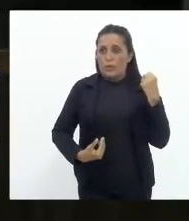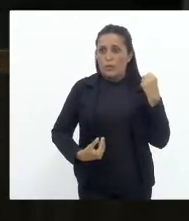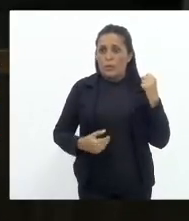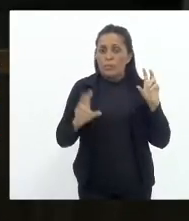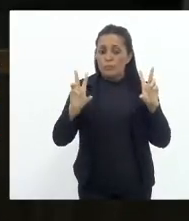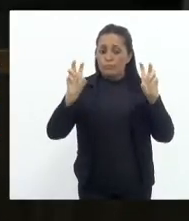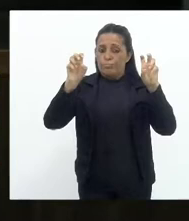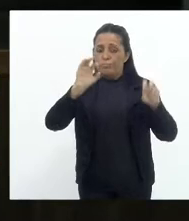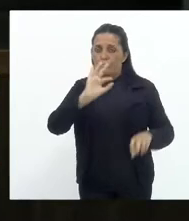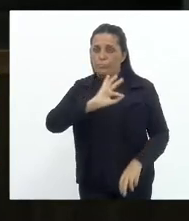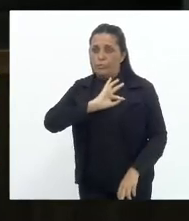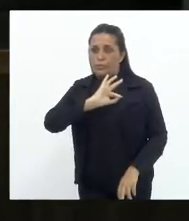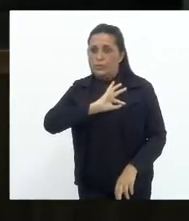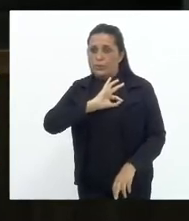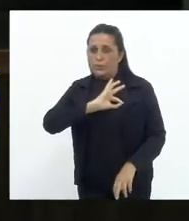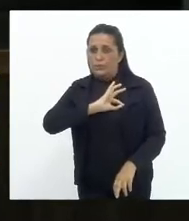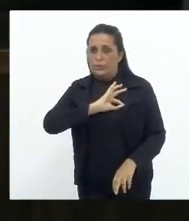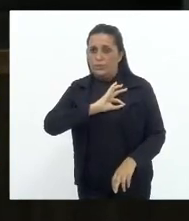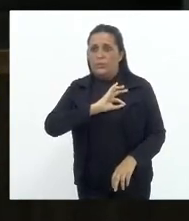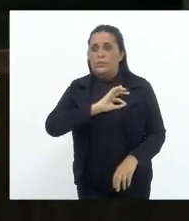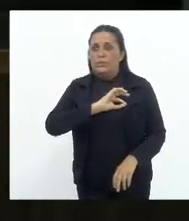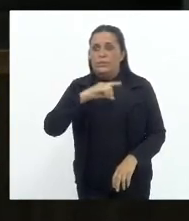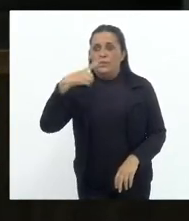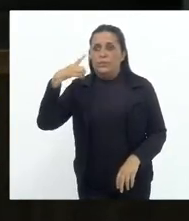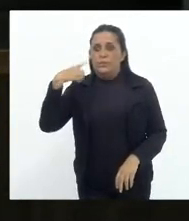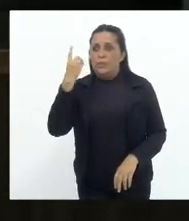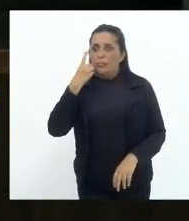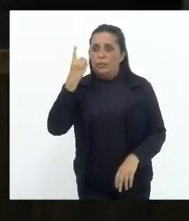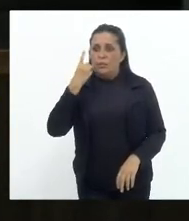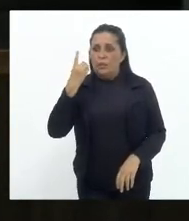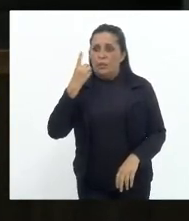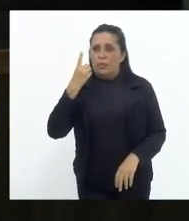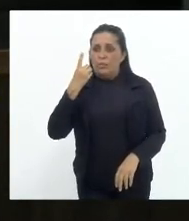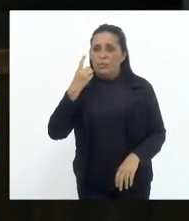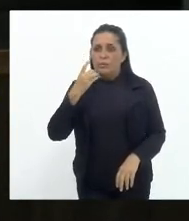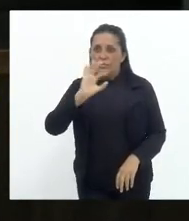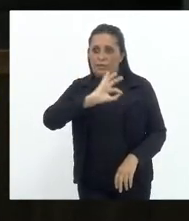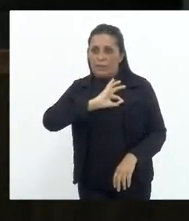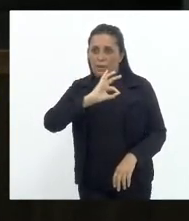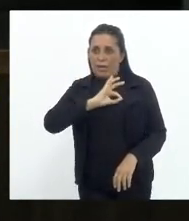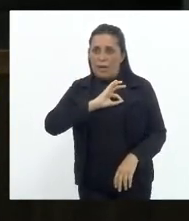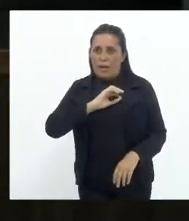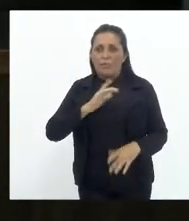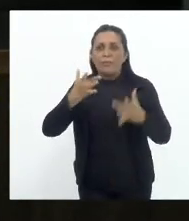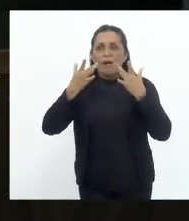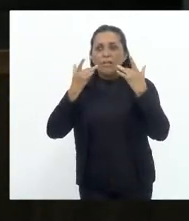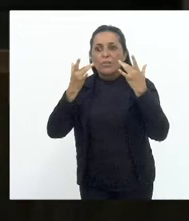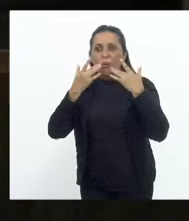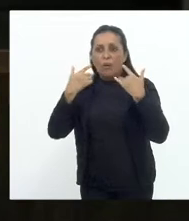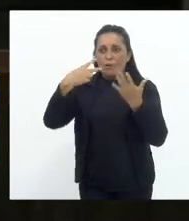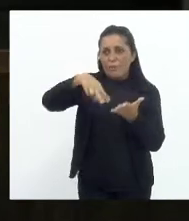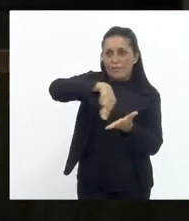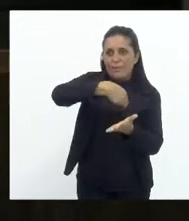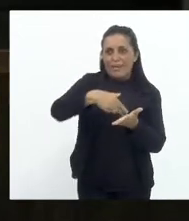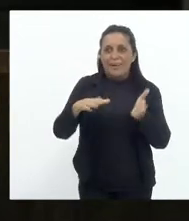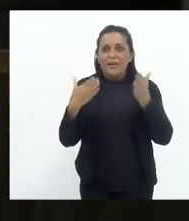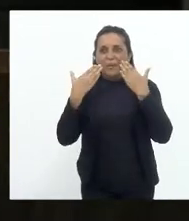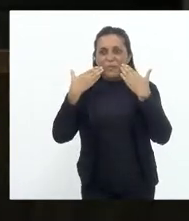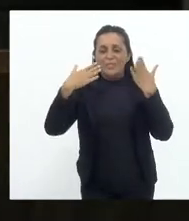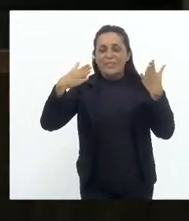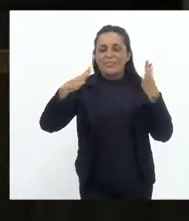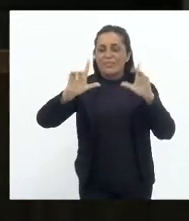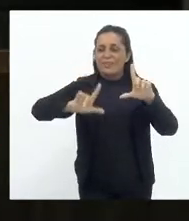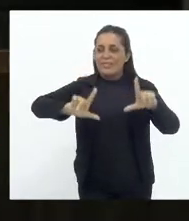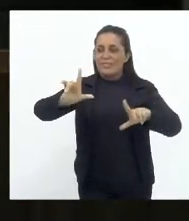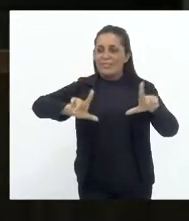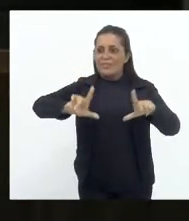polícia deputado-delegado ator dançarino apresentador de televisão